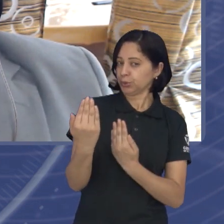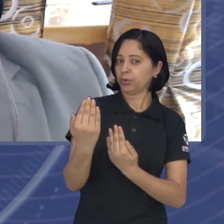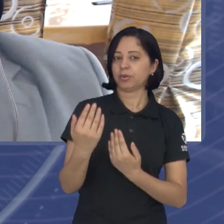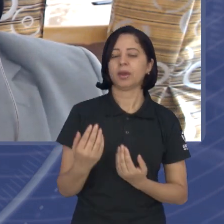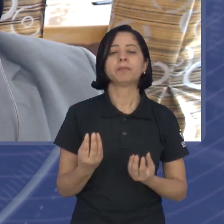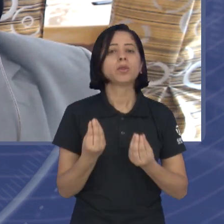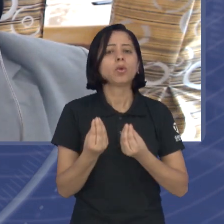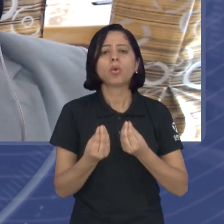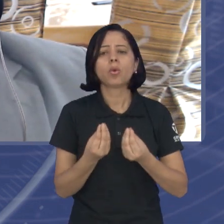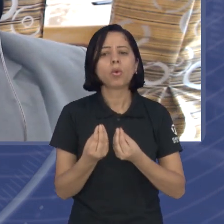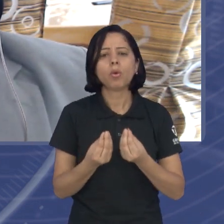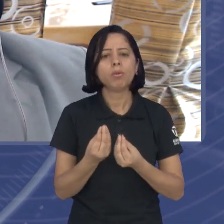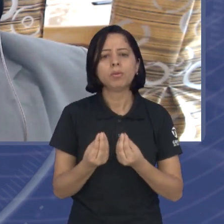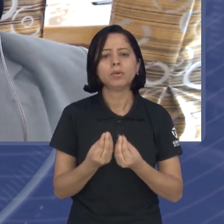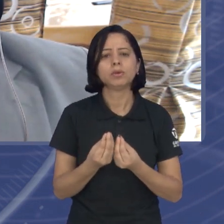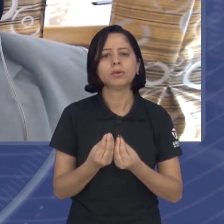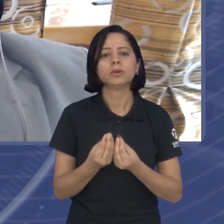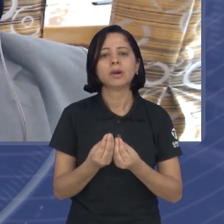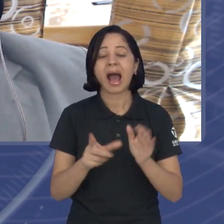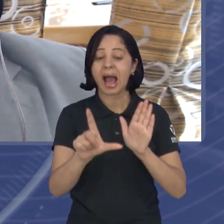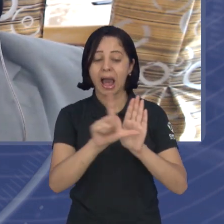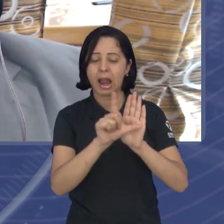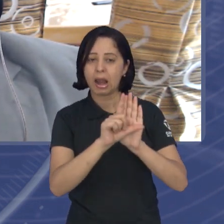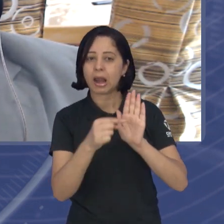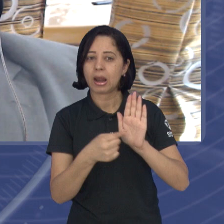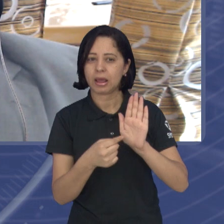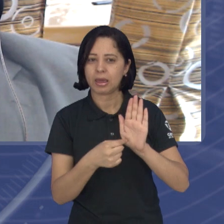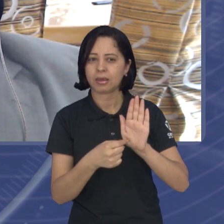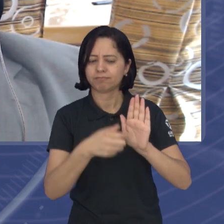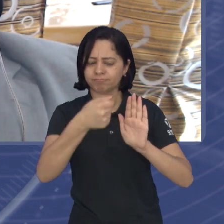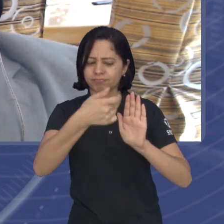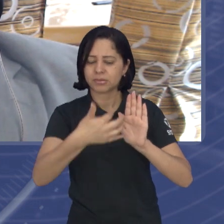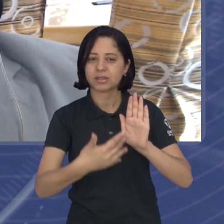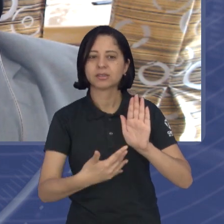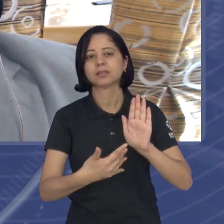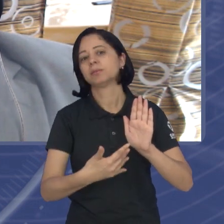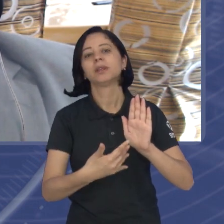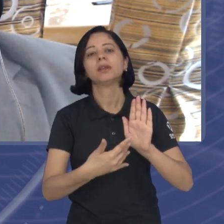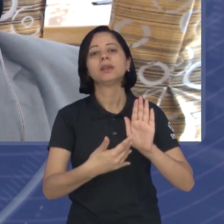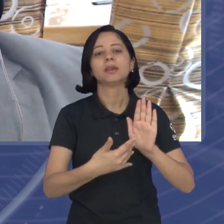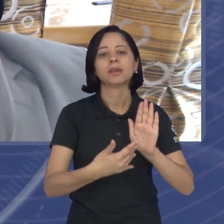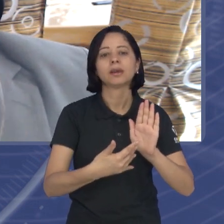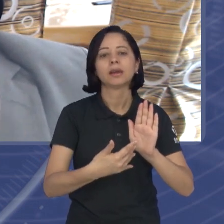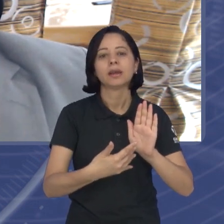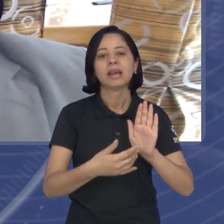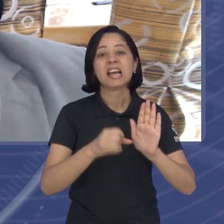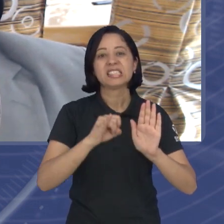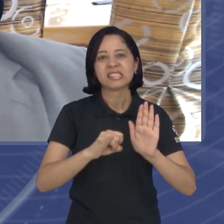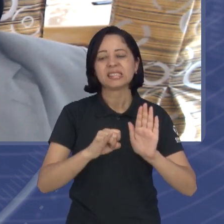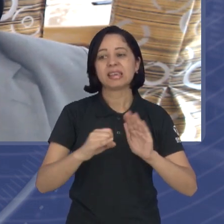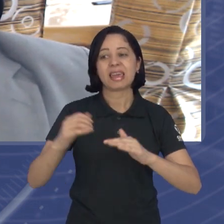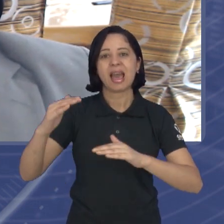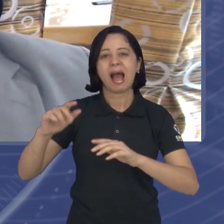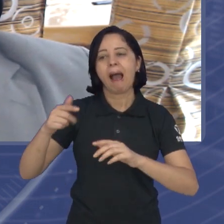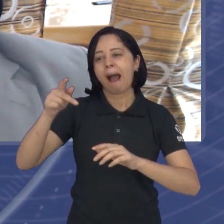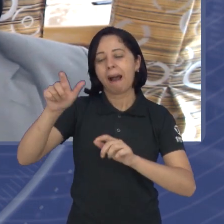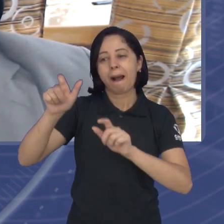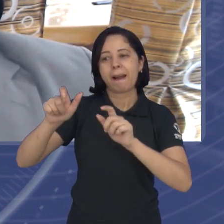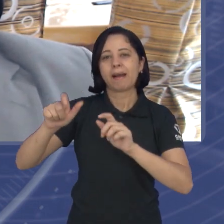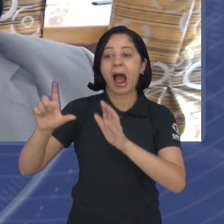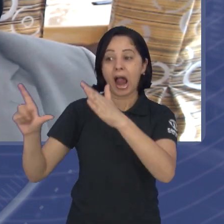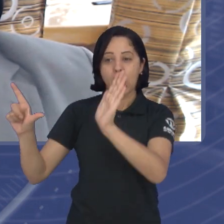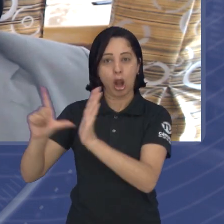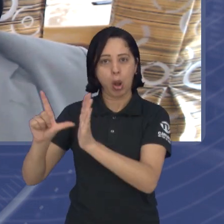como que é a legislação para poder punir essas práticas abusivas, né? A gente